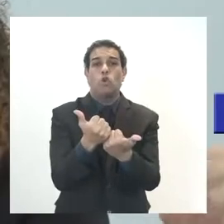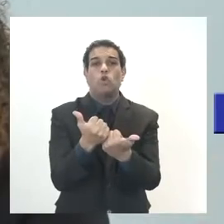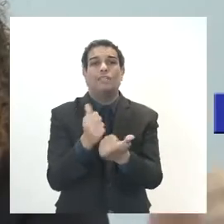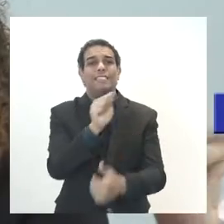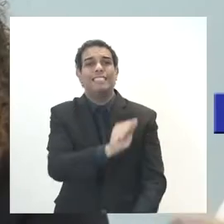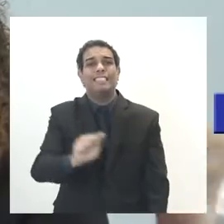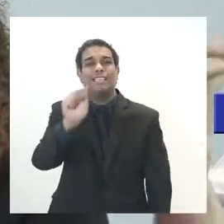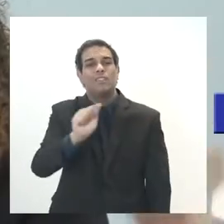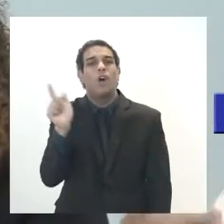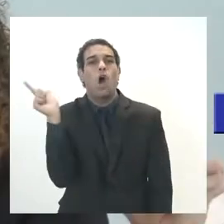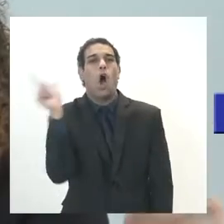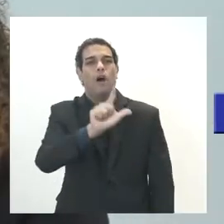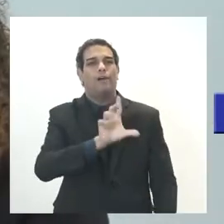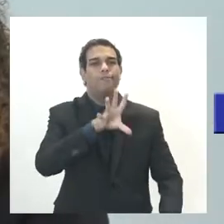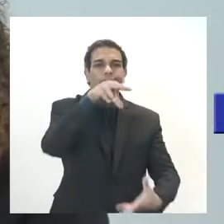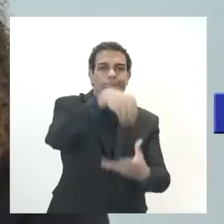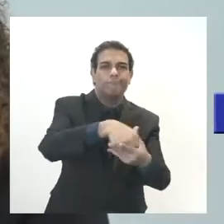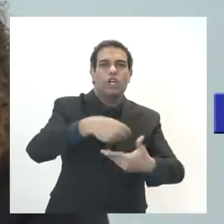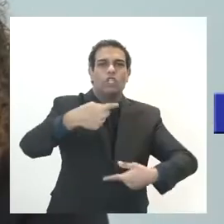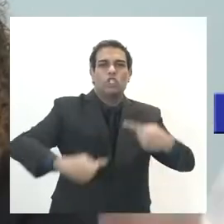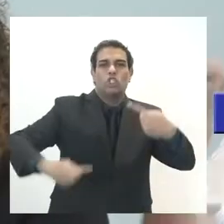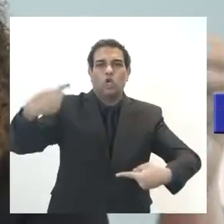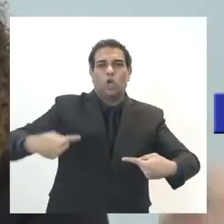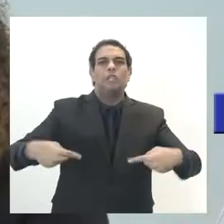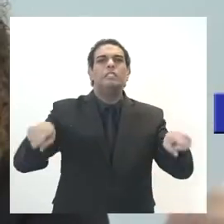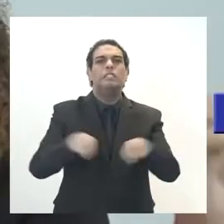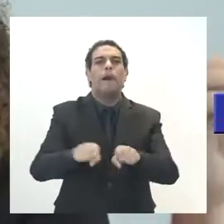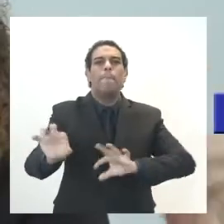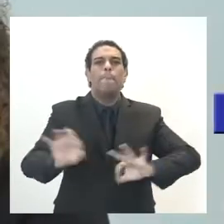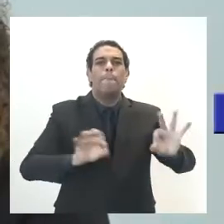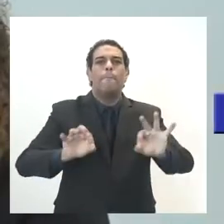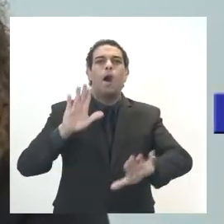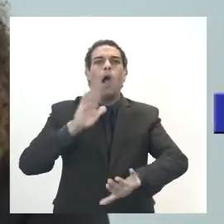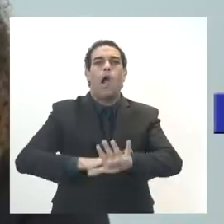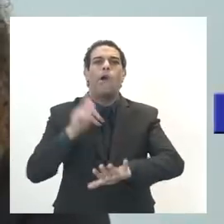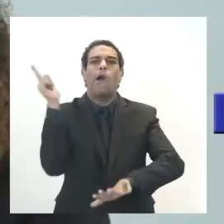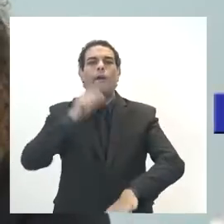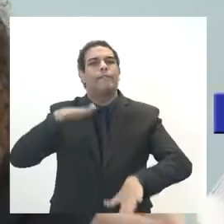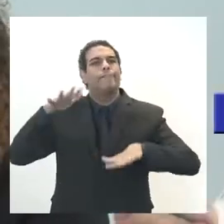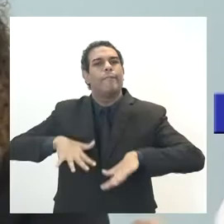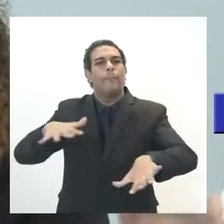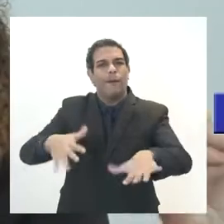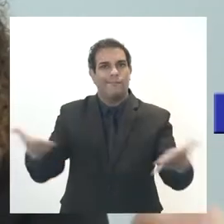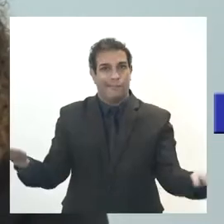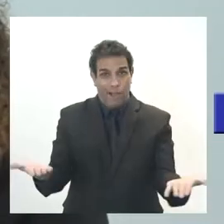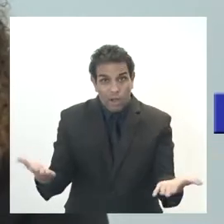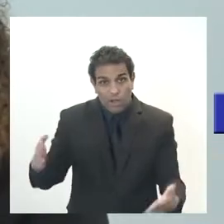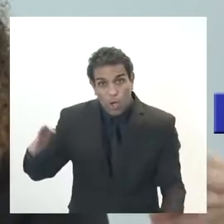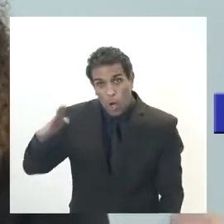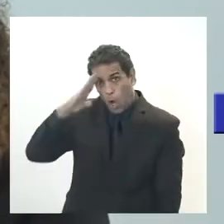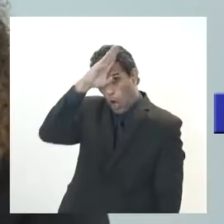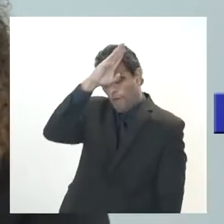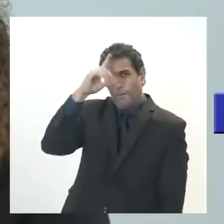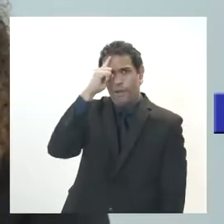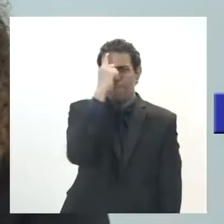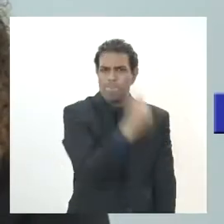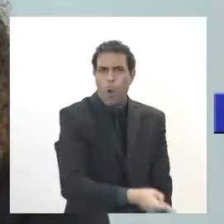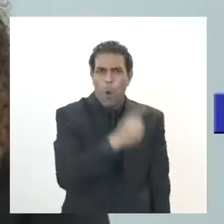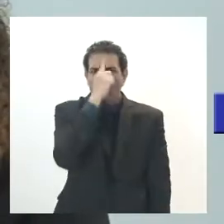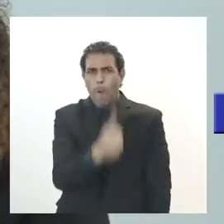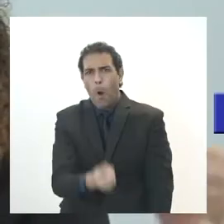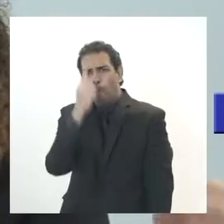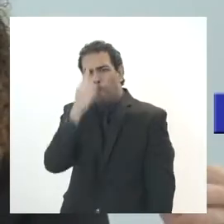está cada vez mais envolvidos nessa discussão e se preparar para ir para as ruas a gente vive um governo autoritário